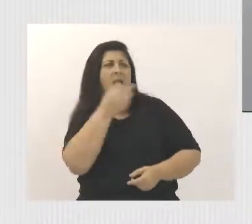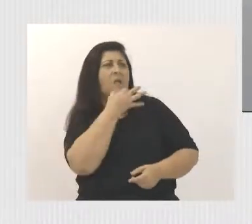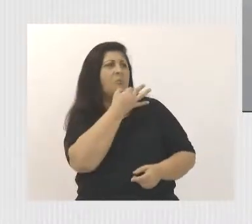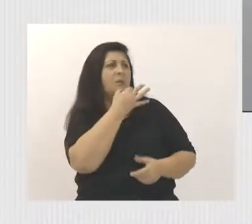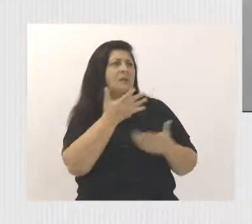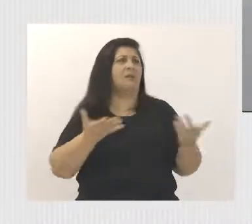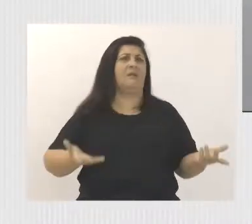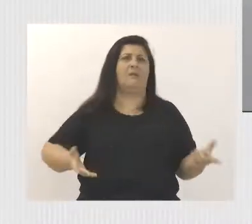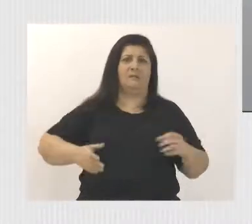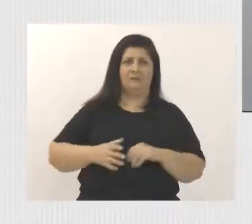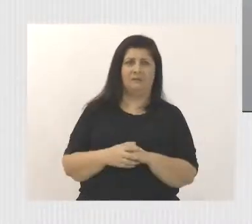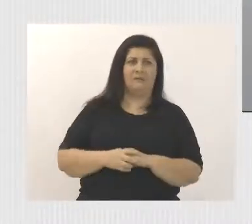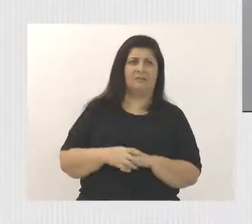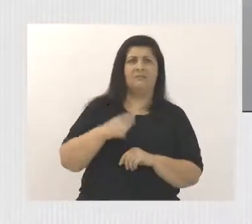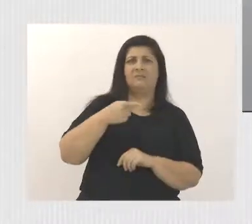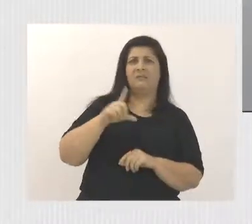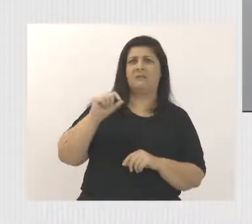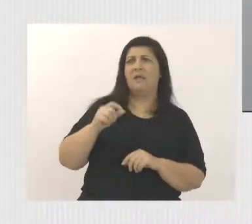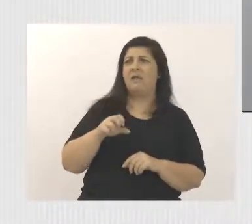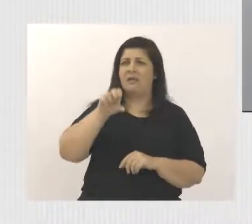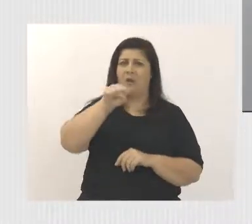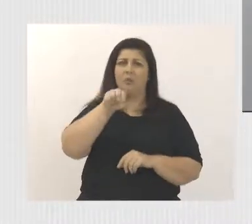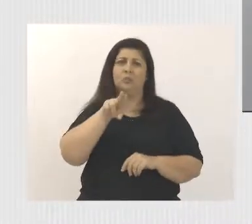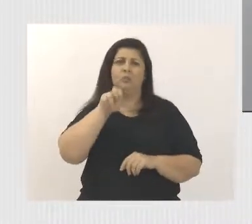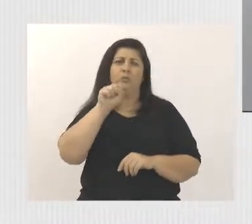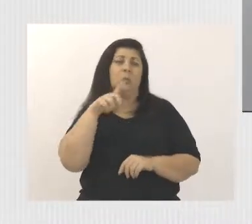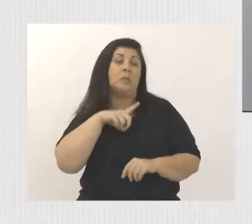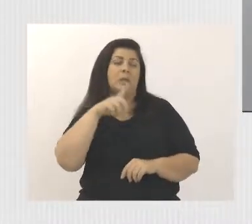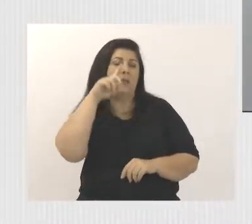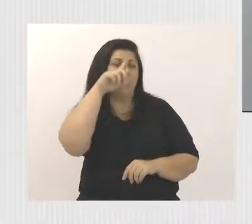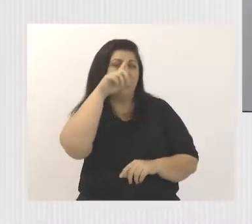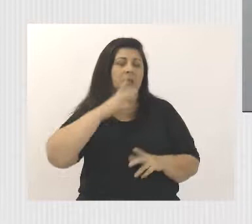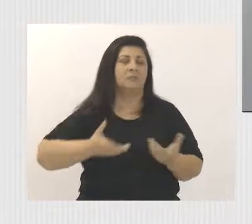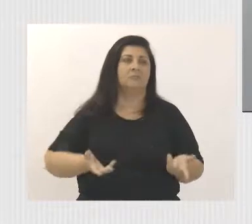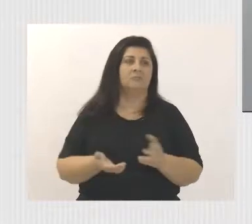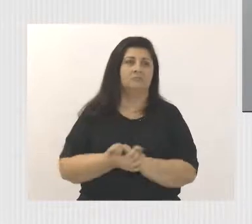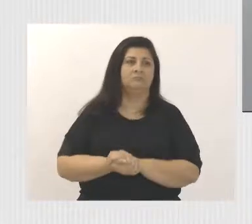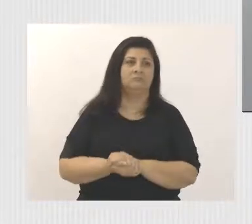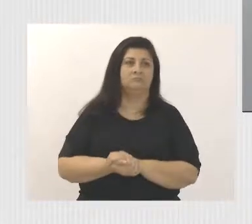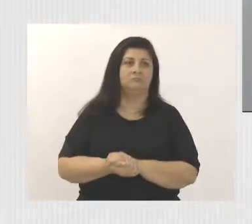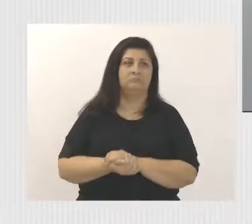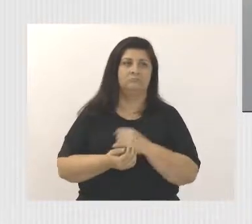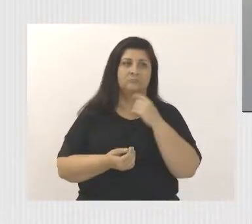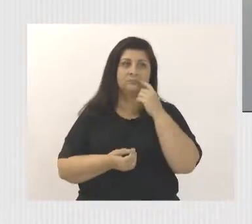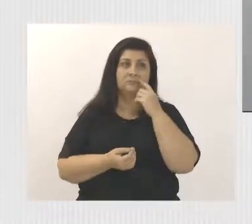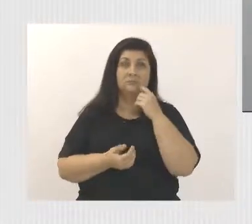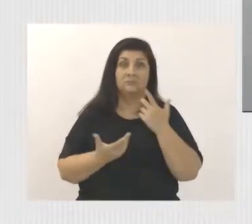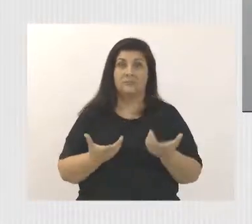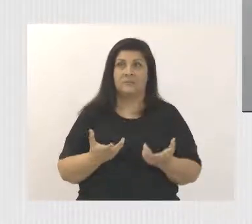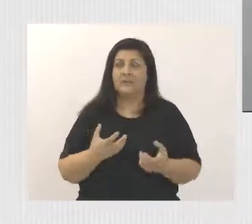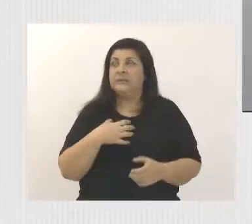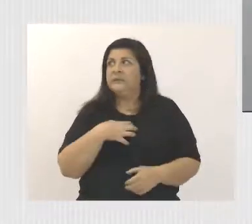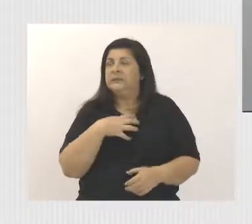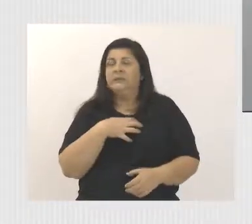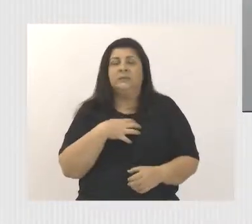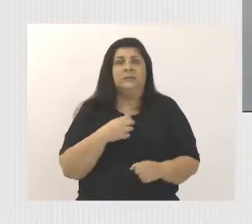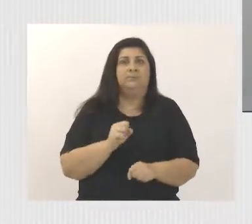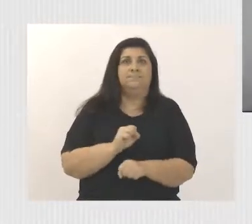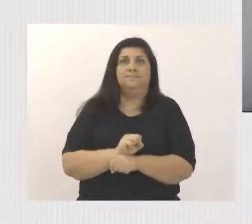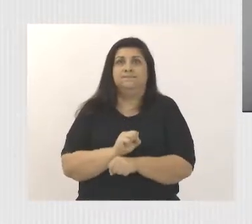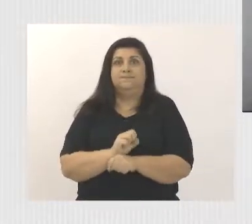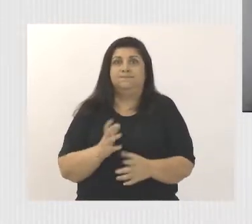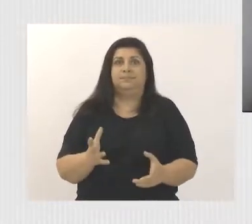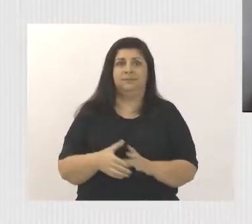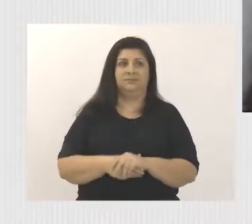para o parto normal, no SUS é perigoso, sua filha pode passar da hora de nascer. E assim, foi uma expectativa muito maior do que eu